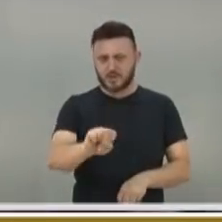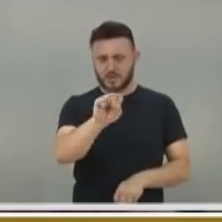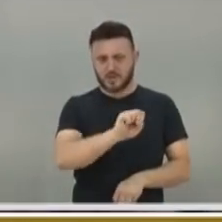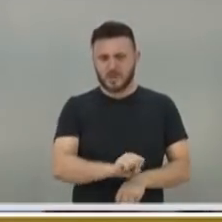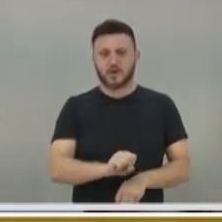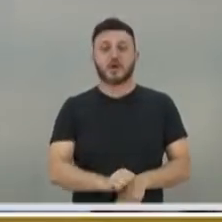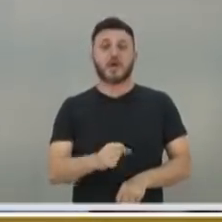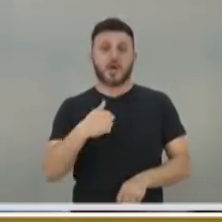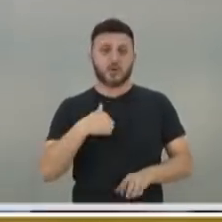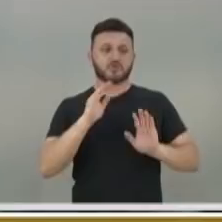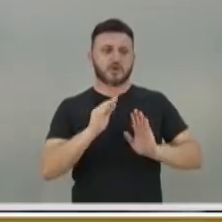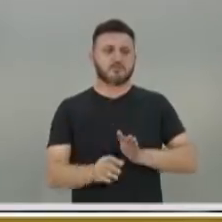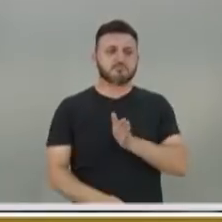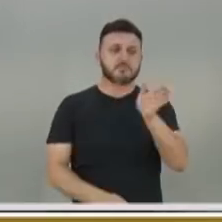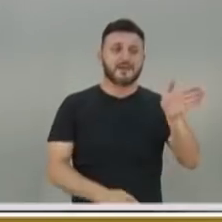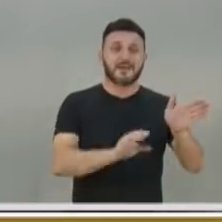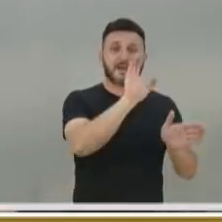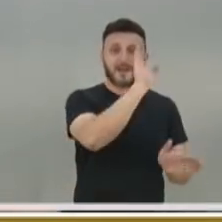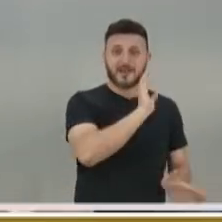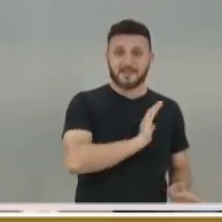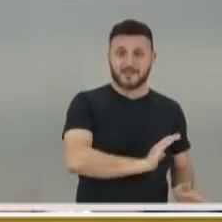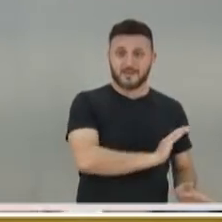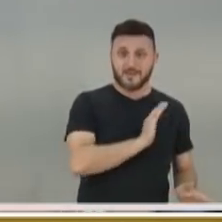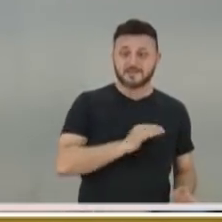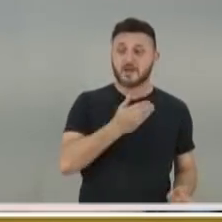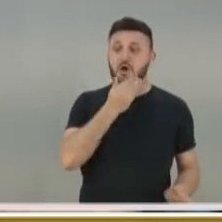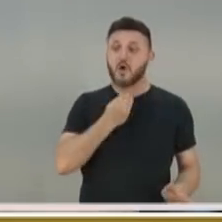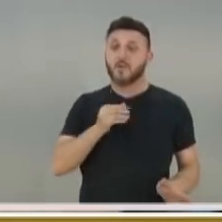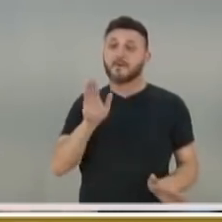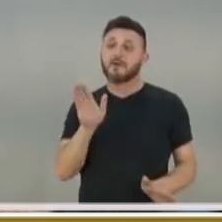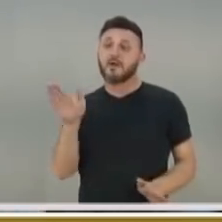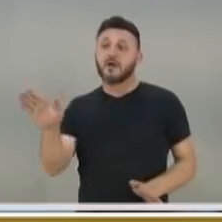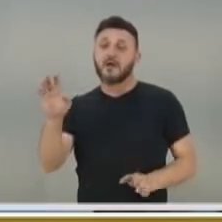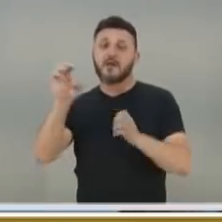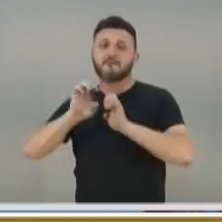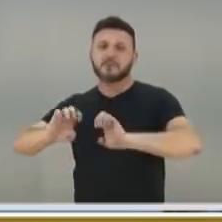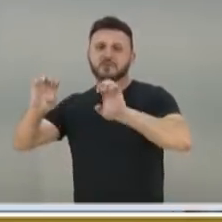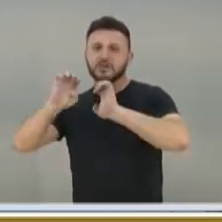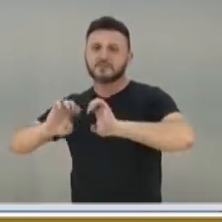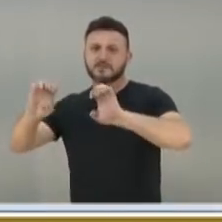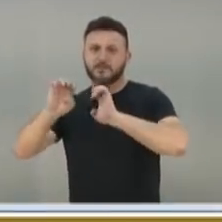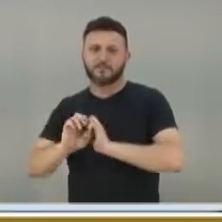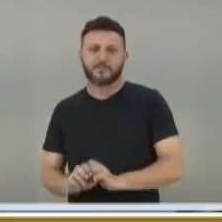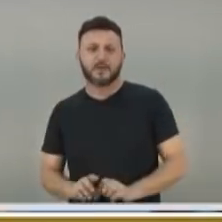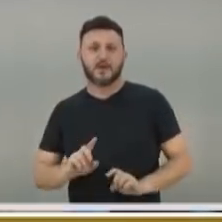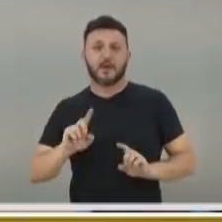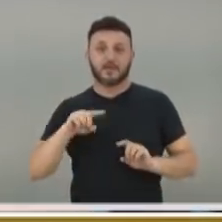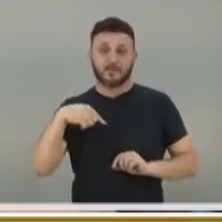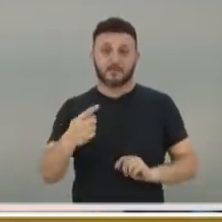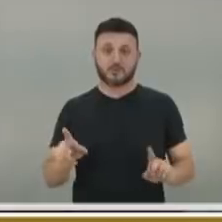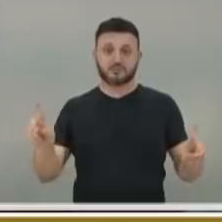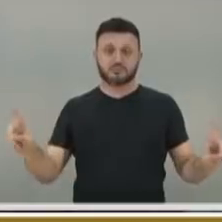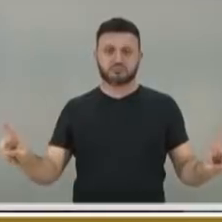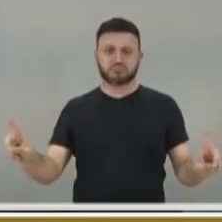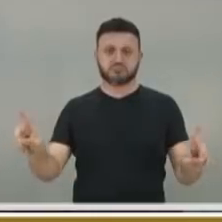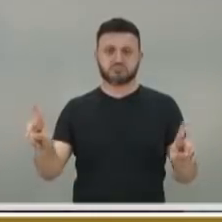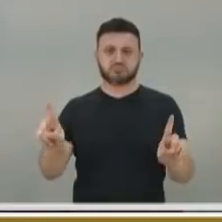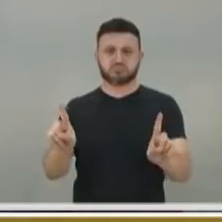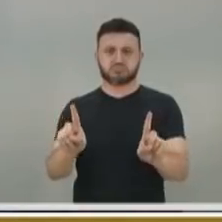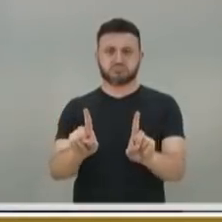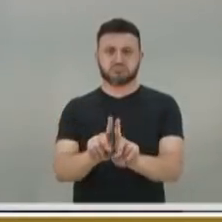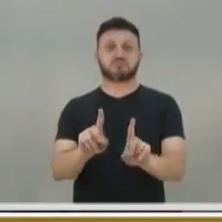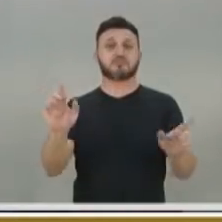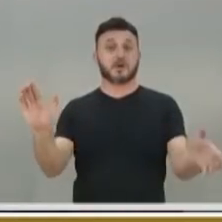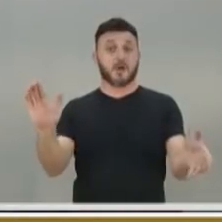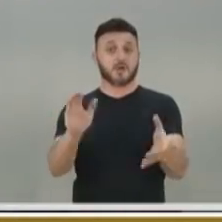catequese, o Afonso na evangelização. Mas como casal, nós ficamos um tempo, os primeiros 5 anos de casado,